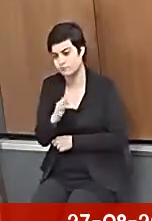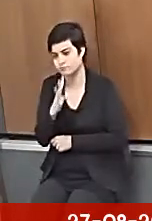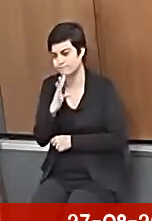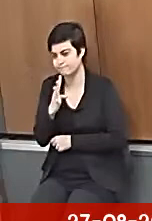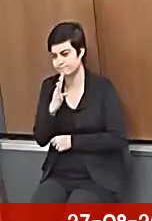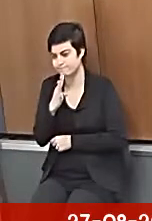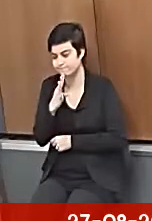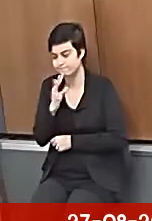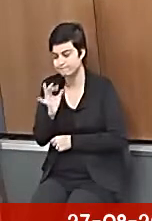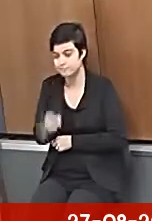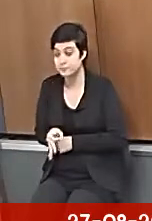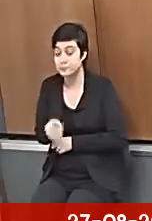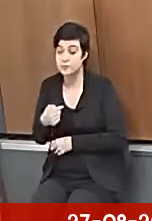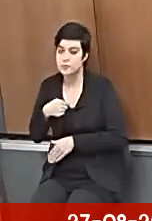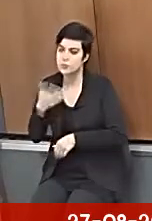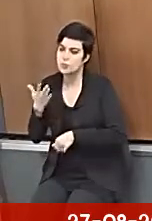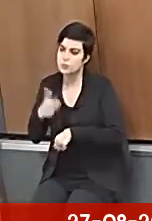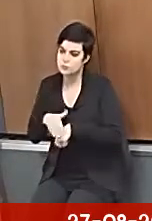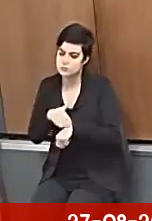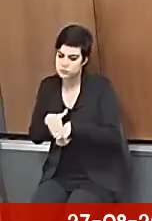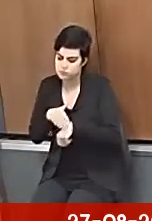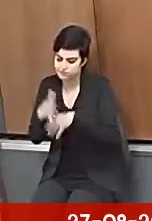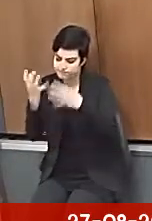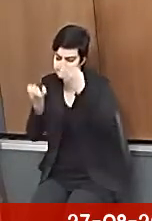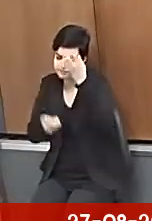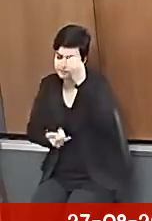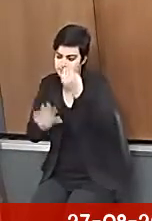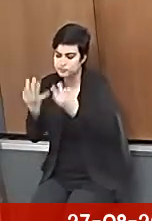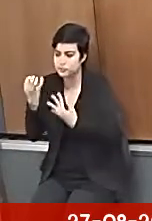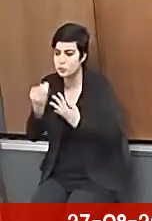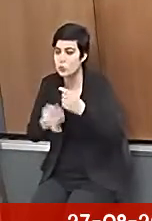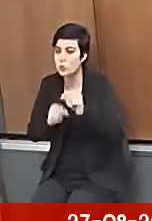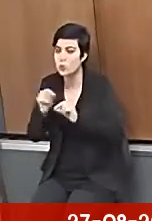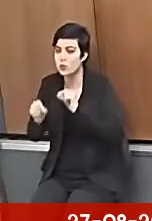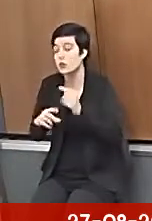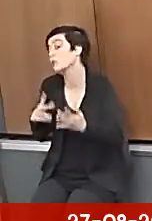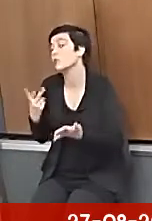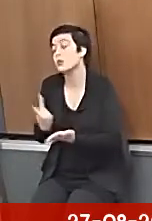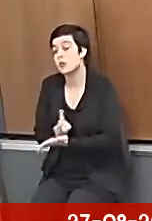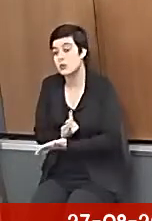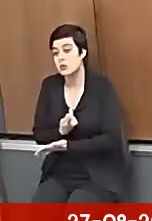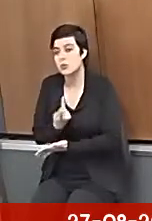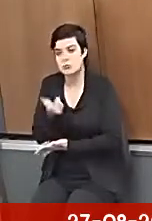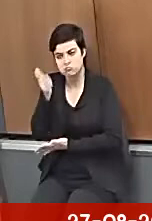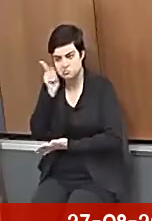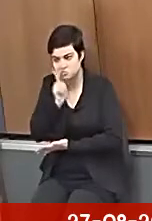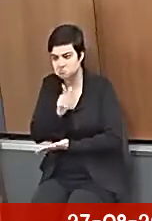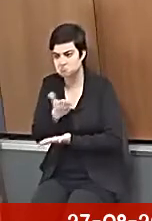relata tudo aí uma pessoa muito até é acessível